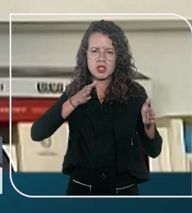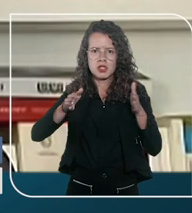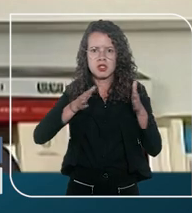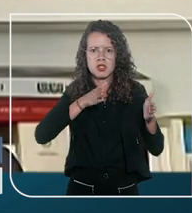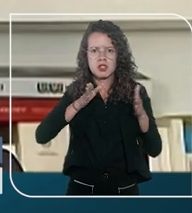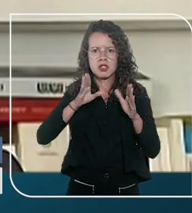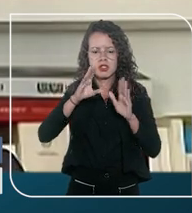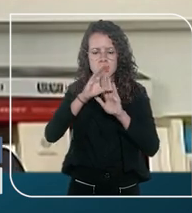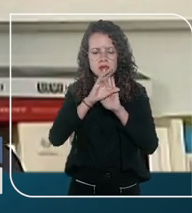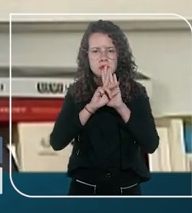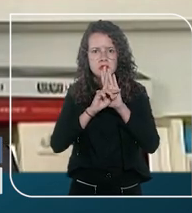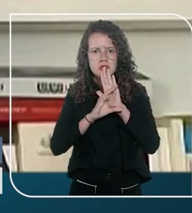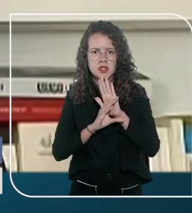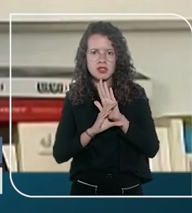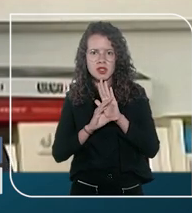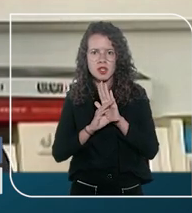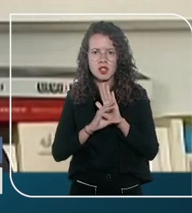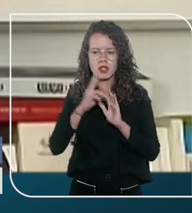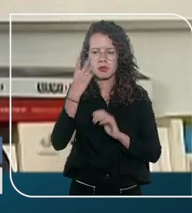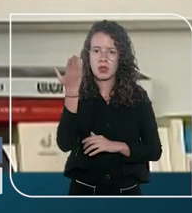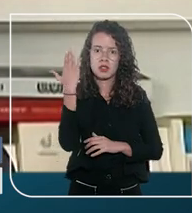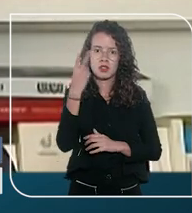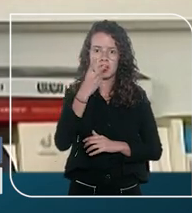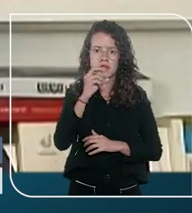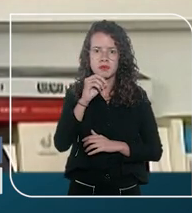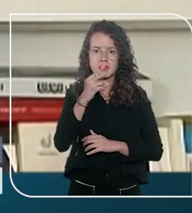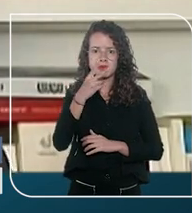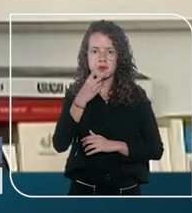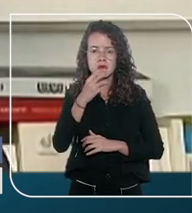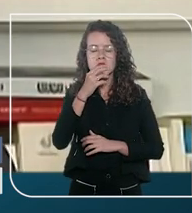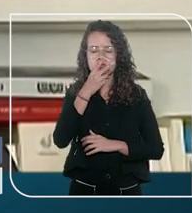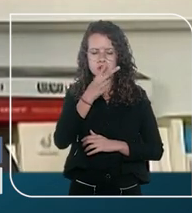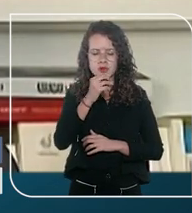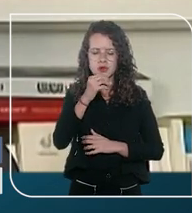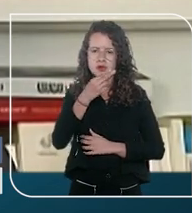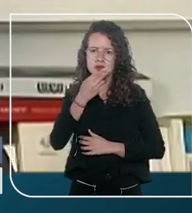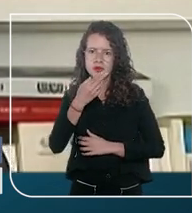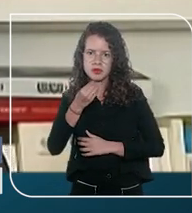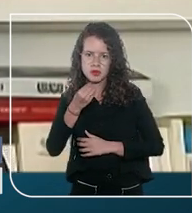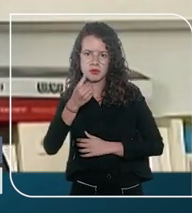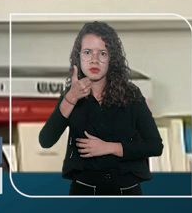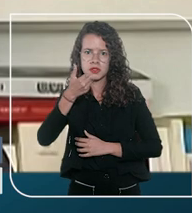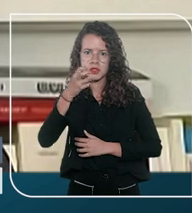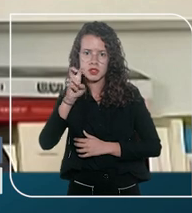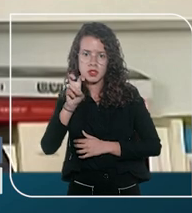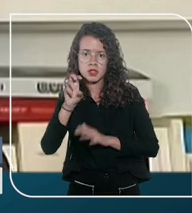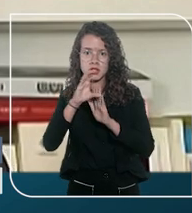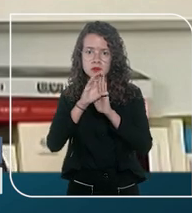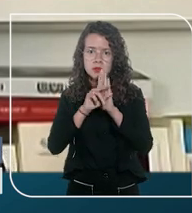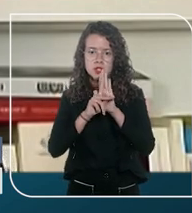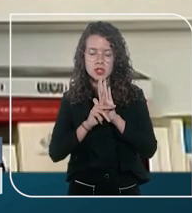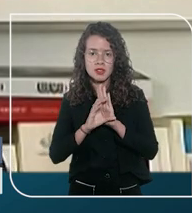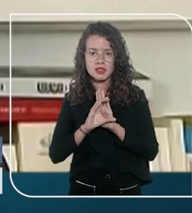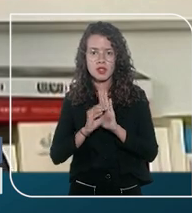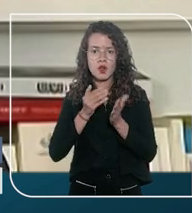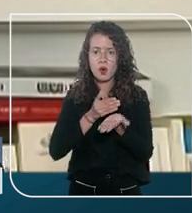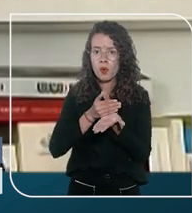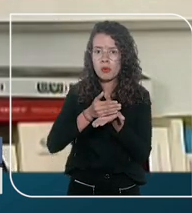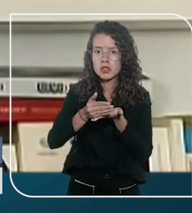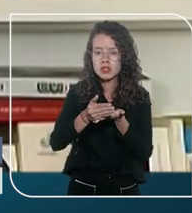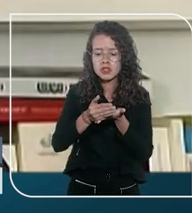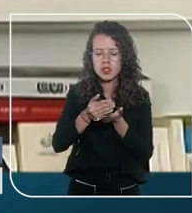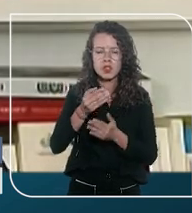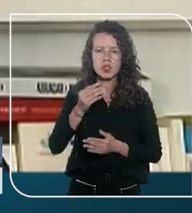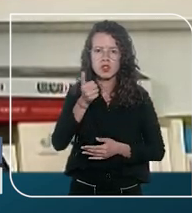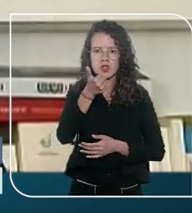né, de 7 anos de vigência, lembrando que o nosso Código de Processo Civil passa a ter vigência a partir de 18 de março de